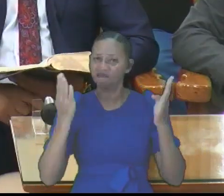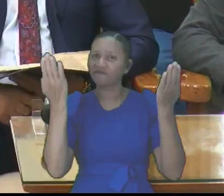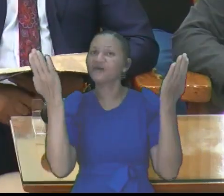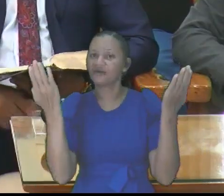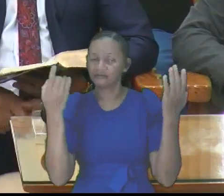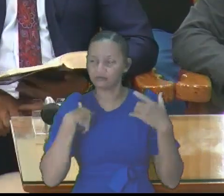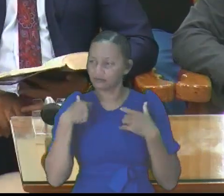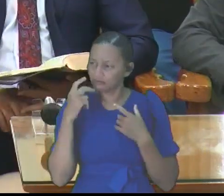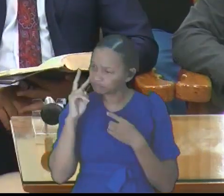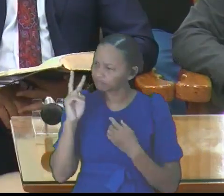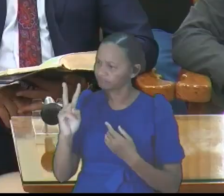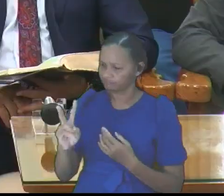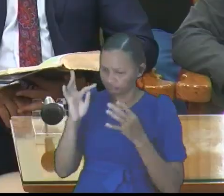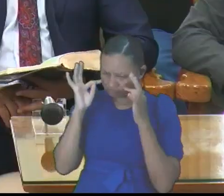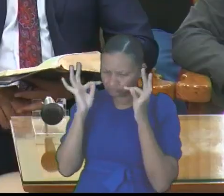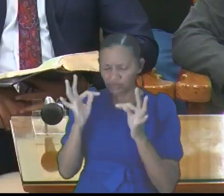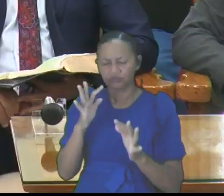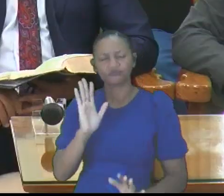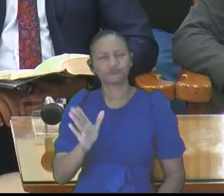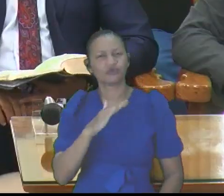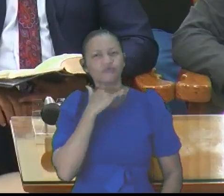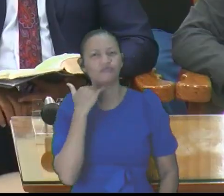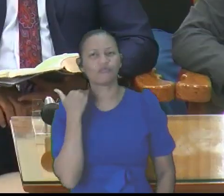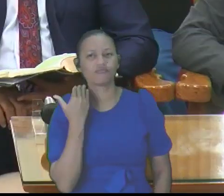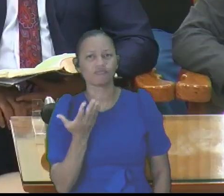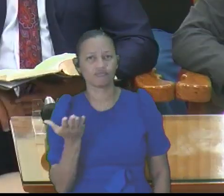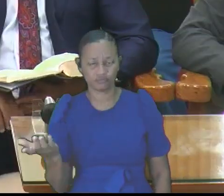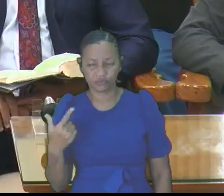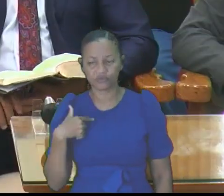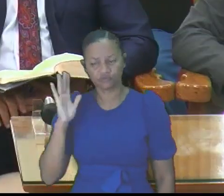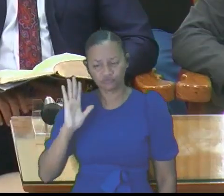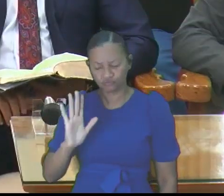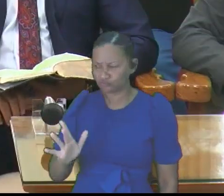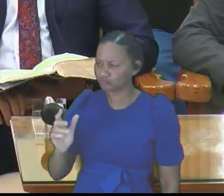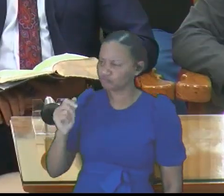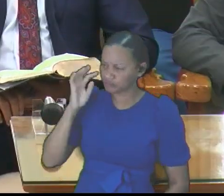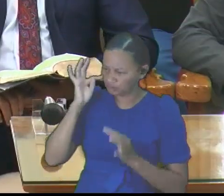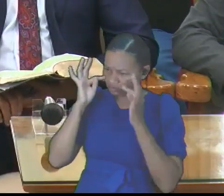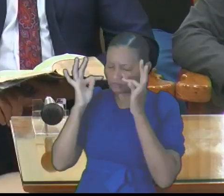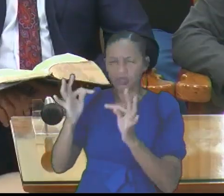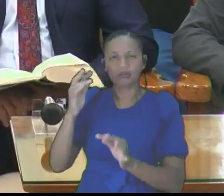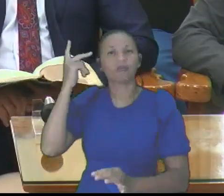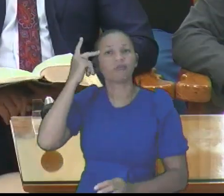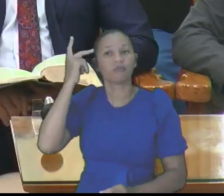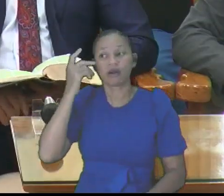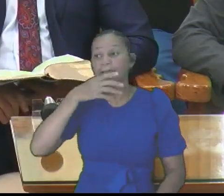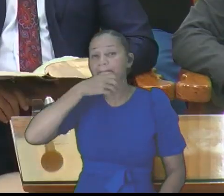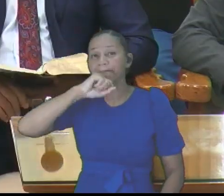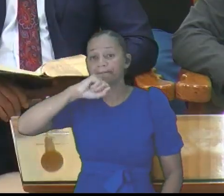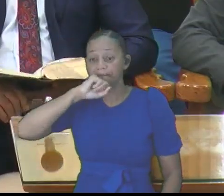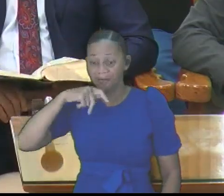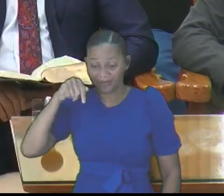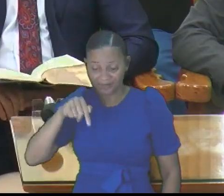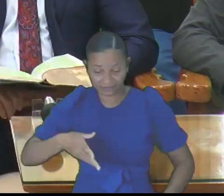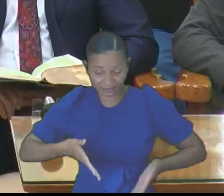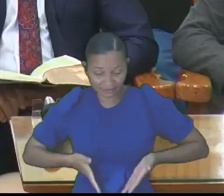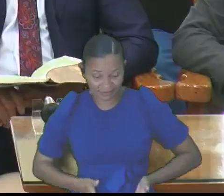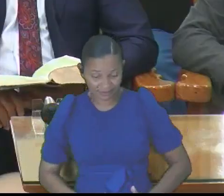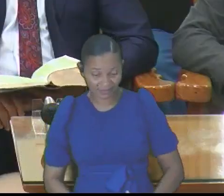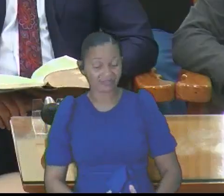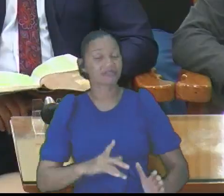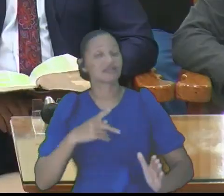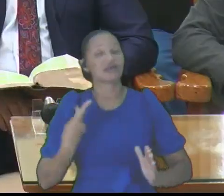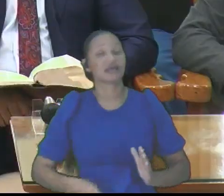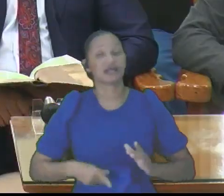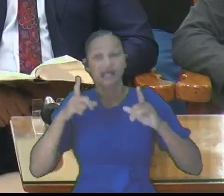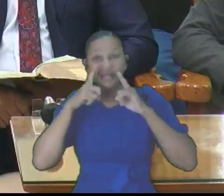Eu ouvi o testemunho dele, ele já dorme no Senhor. Mas eu ouvi o testemunho dele lá em São Paulo. O pai dele era daqui de Alagoas, de São Luís do Quitunda, era